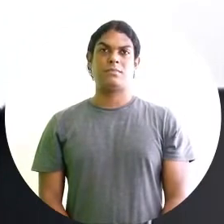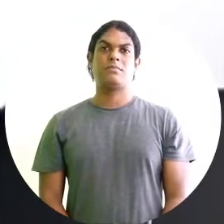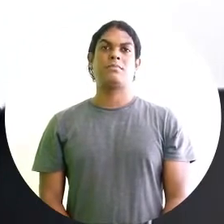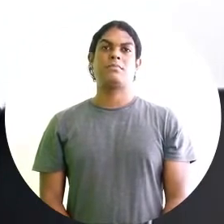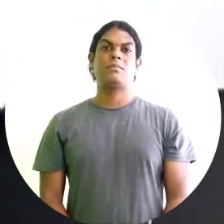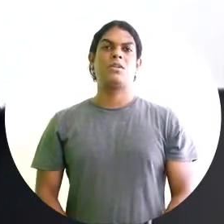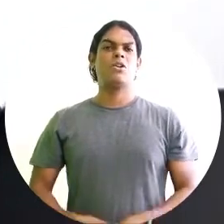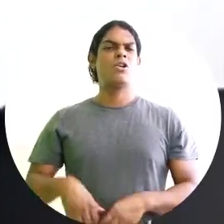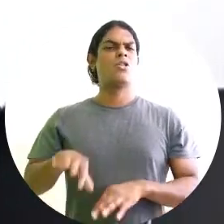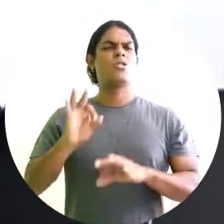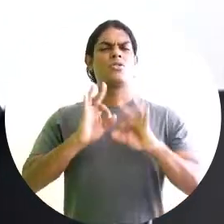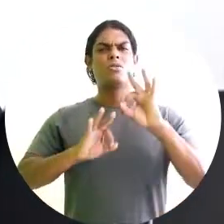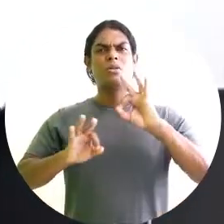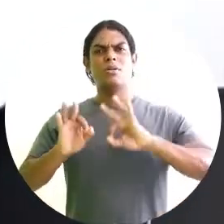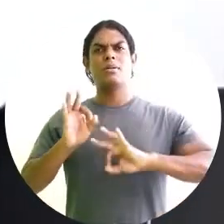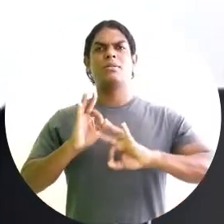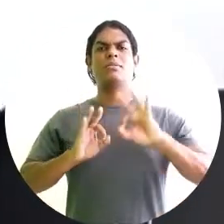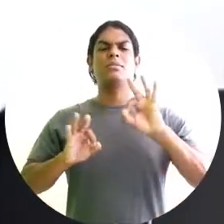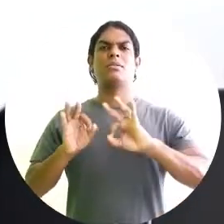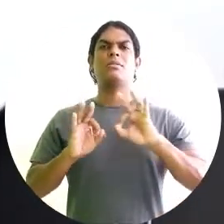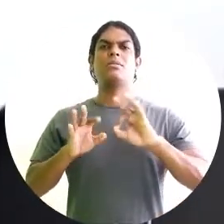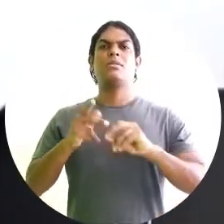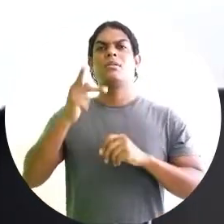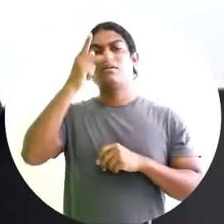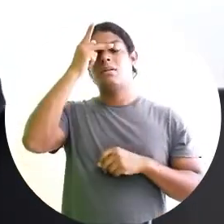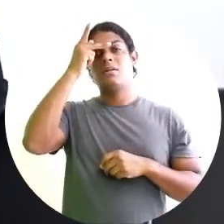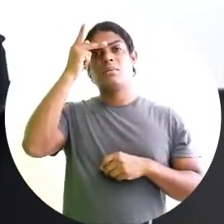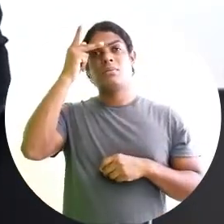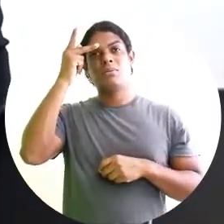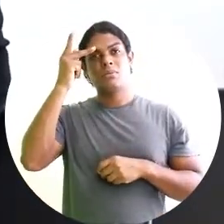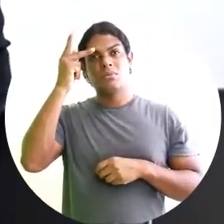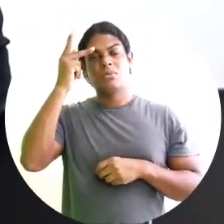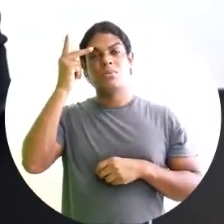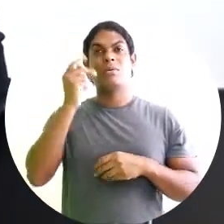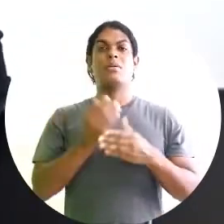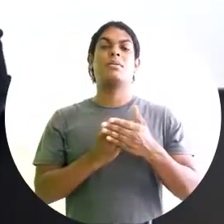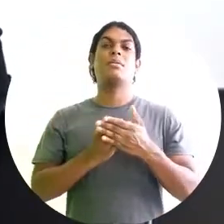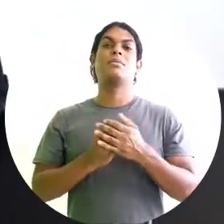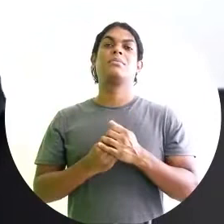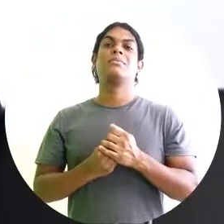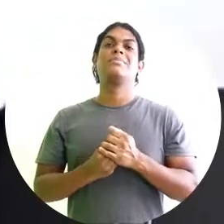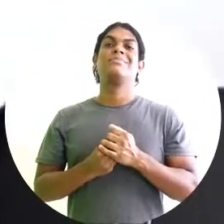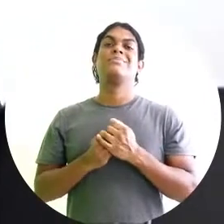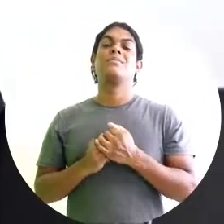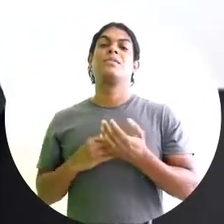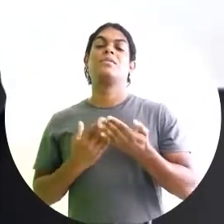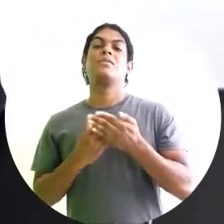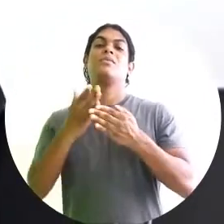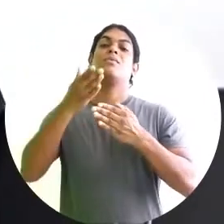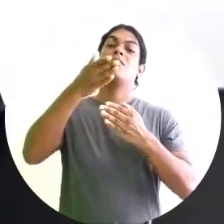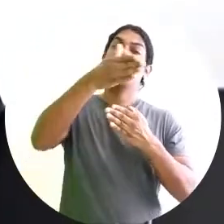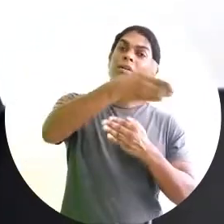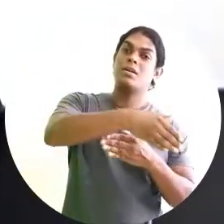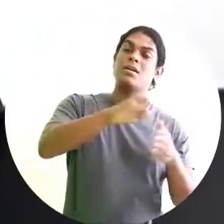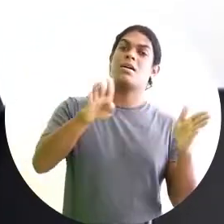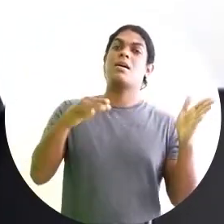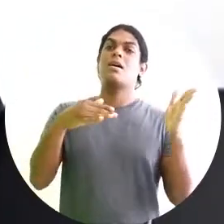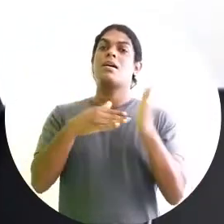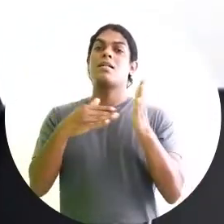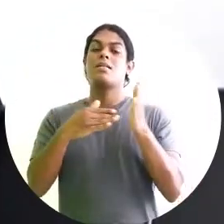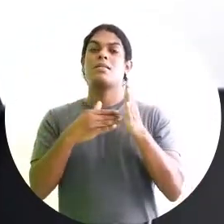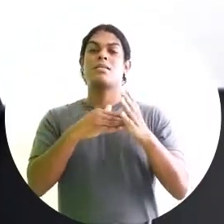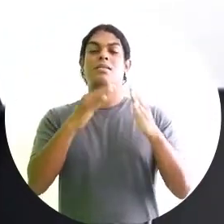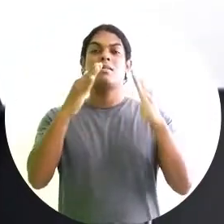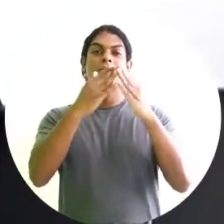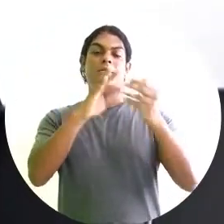previsão toda anotada lá, para que o empregador se dirija a esta instituição e receba a carteira diretamente